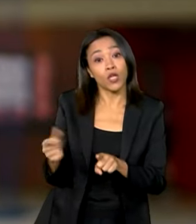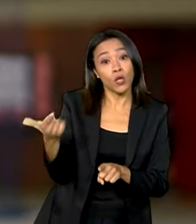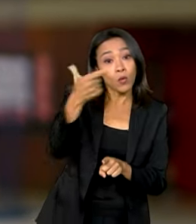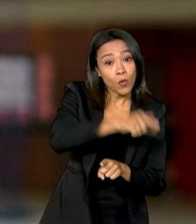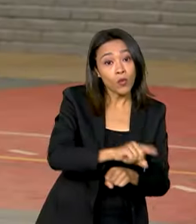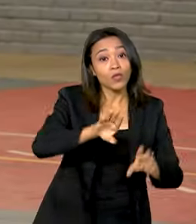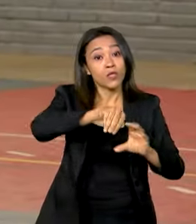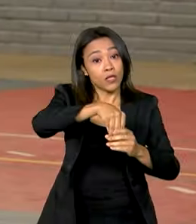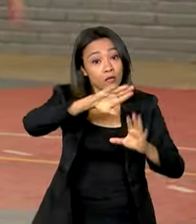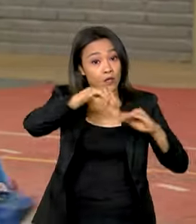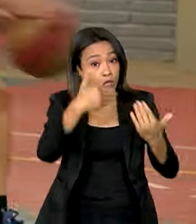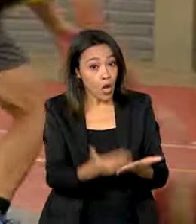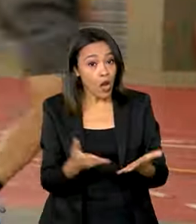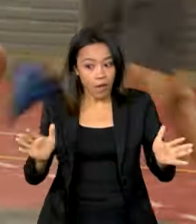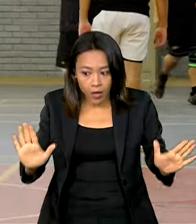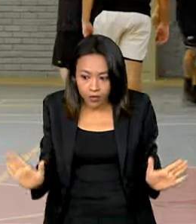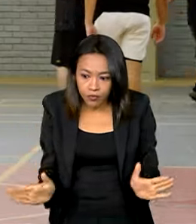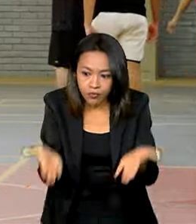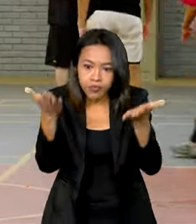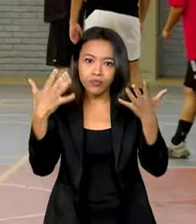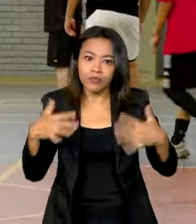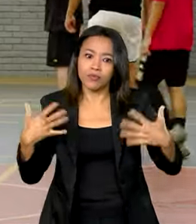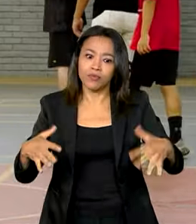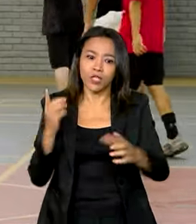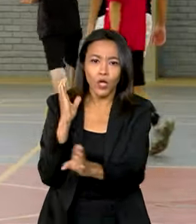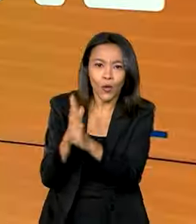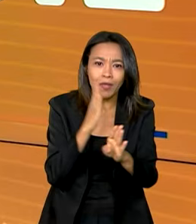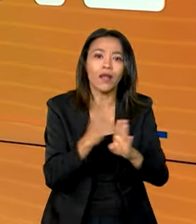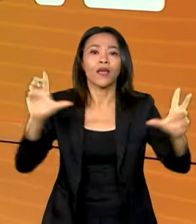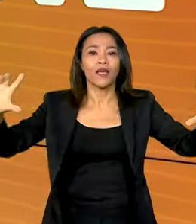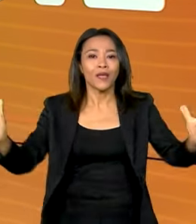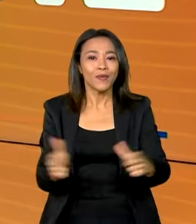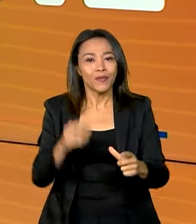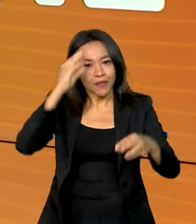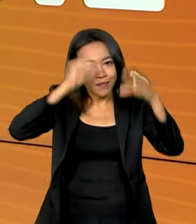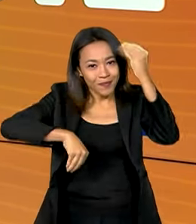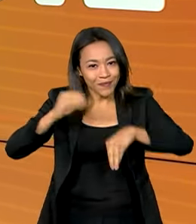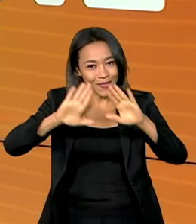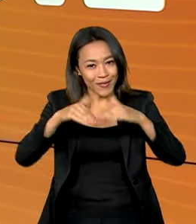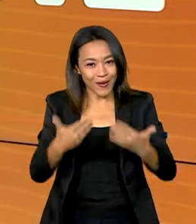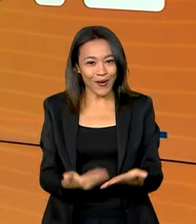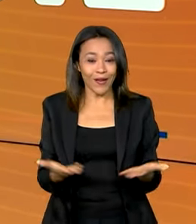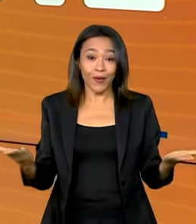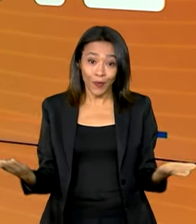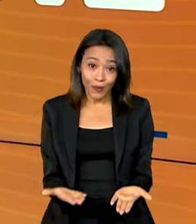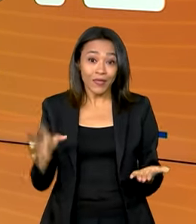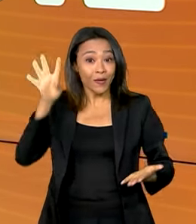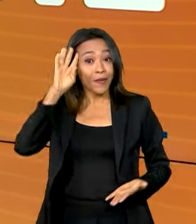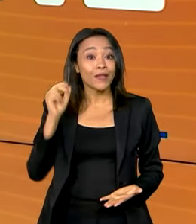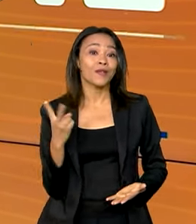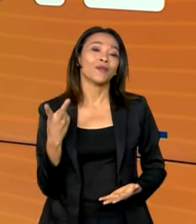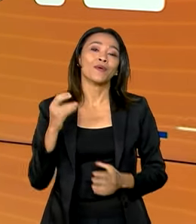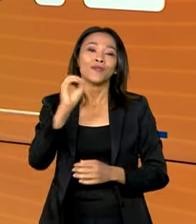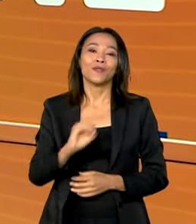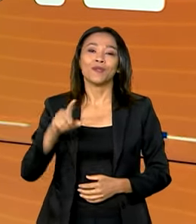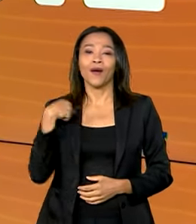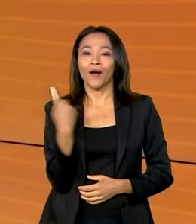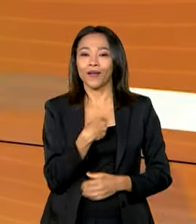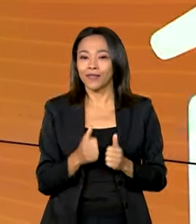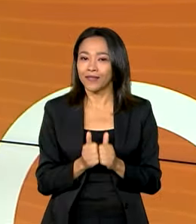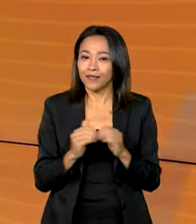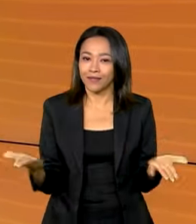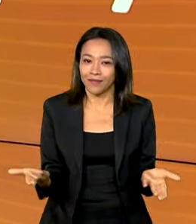de revelar talentos ajudam a reduzir a evasão escolar quarta-feira 2 de outubro o Brasil em dia